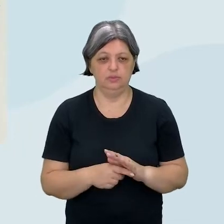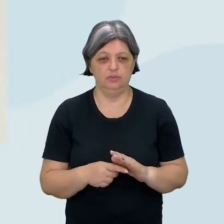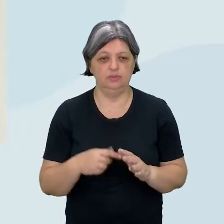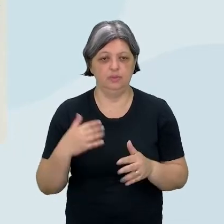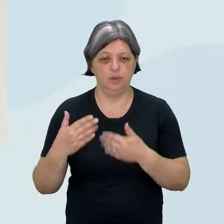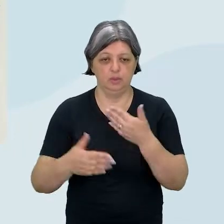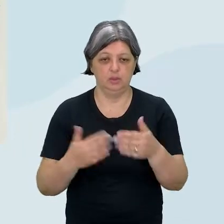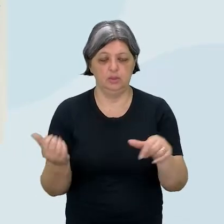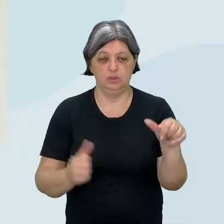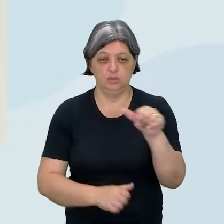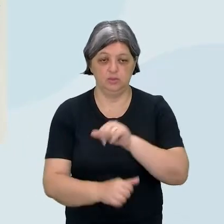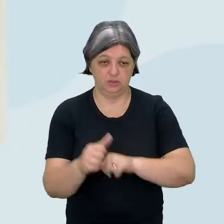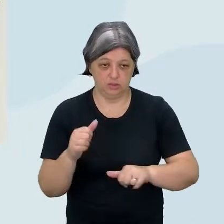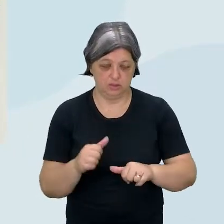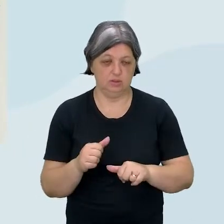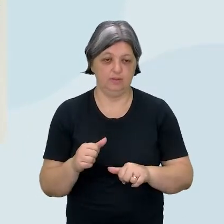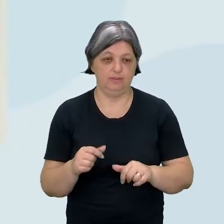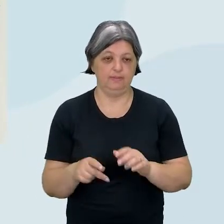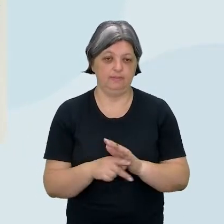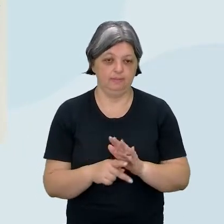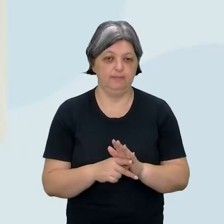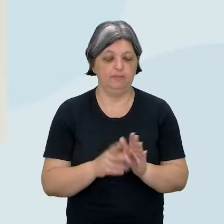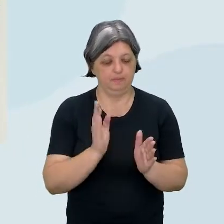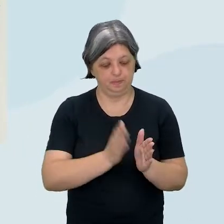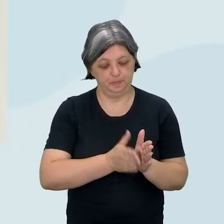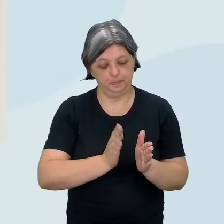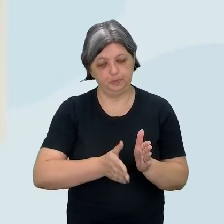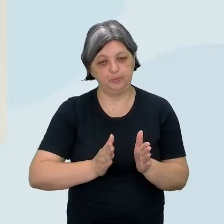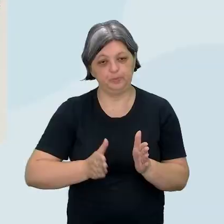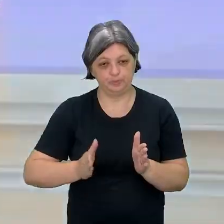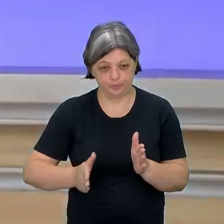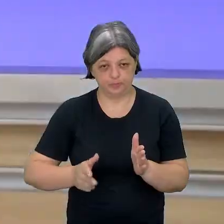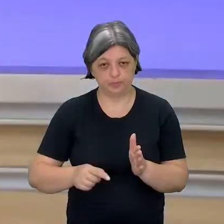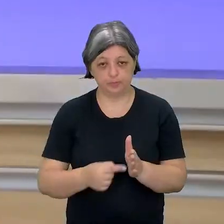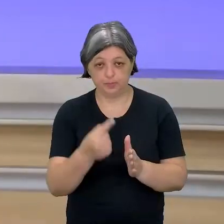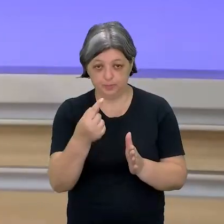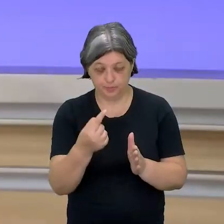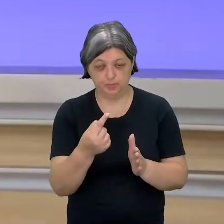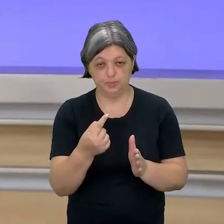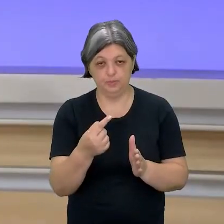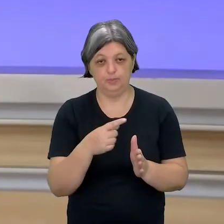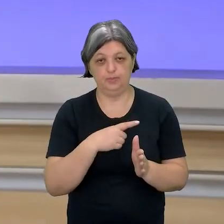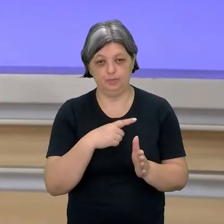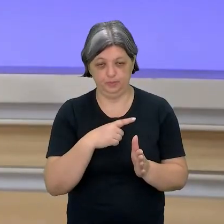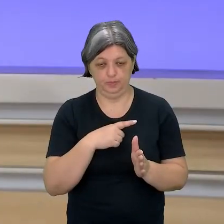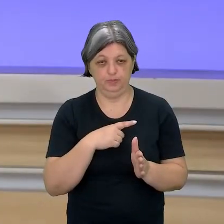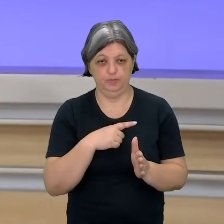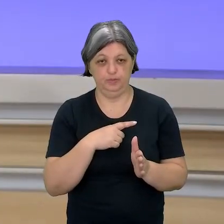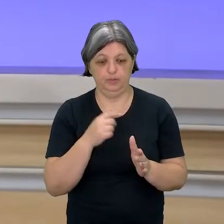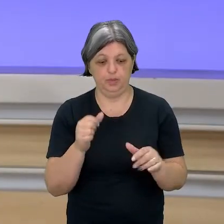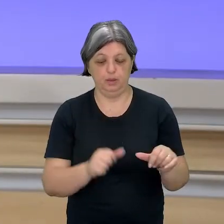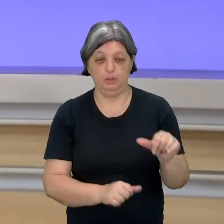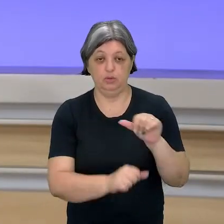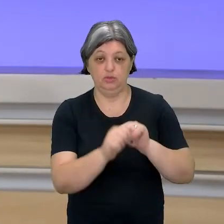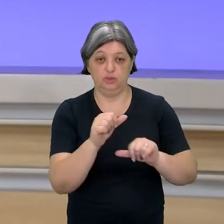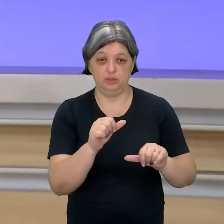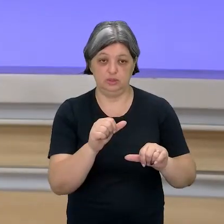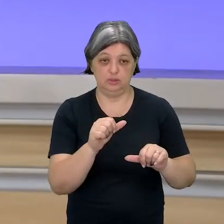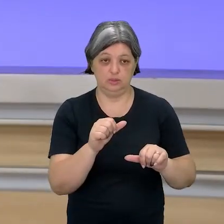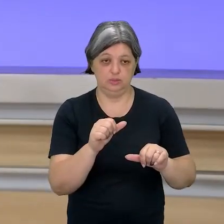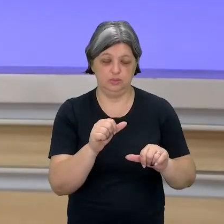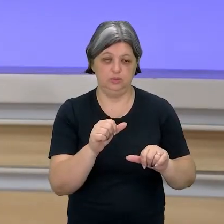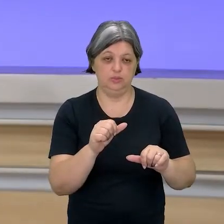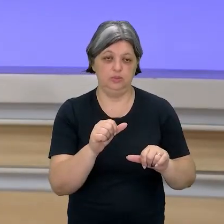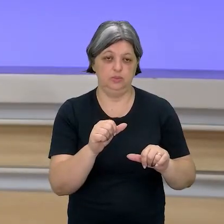de modificação ele vai passando por uma série de etapas. Primeiro, eu tenho, então, uma modificação